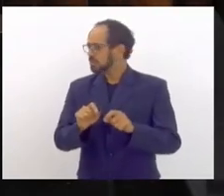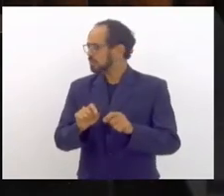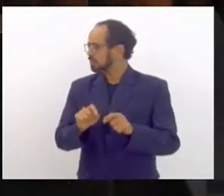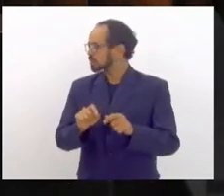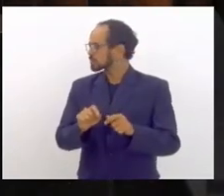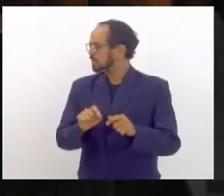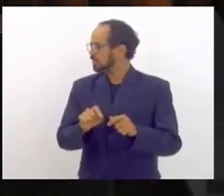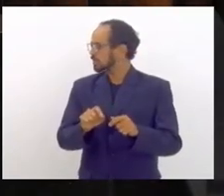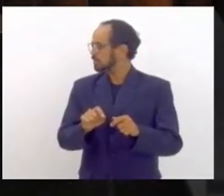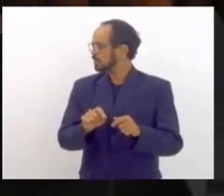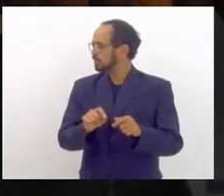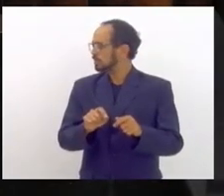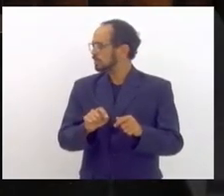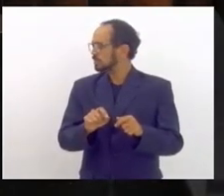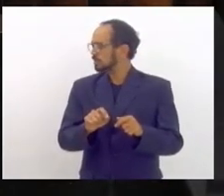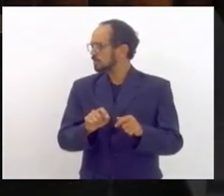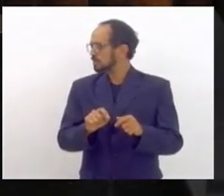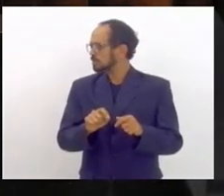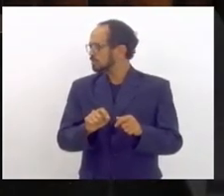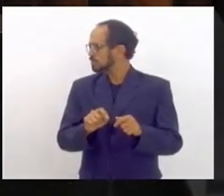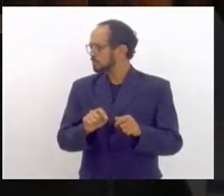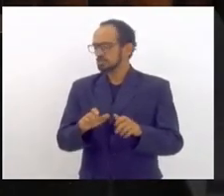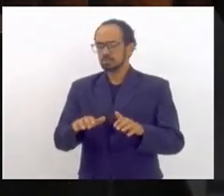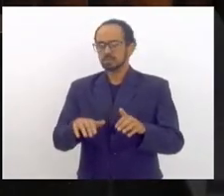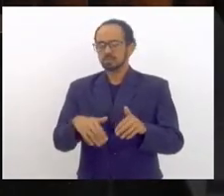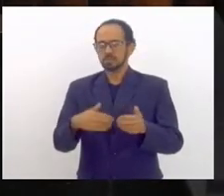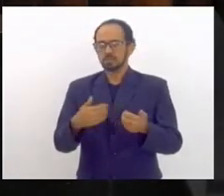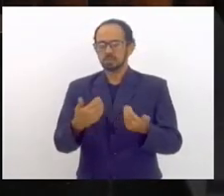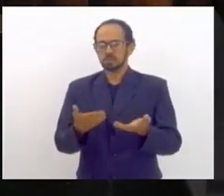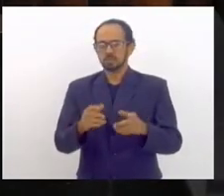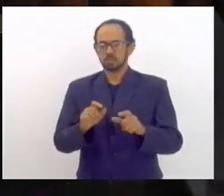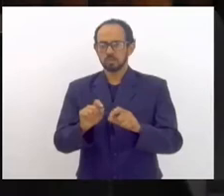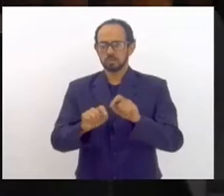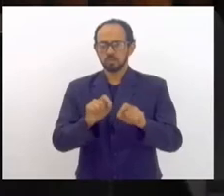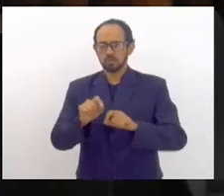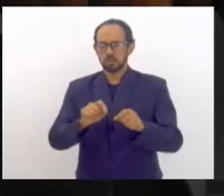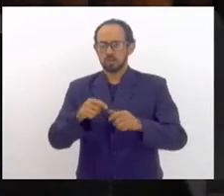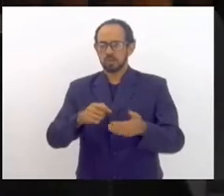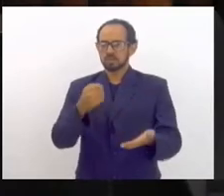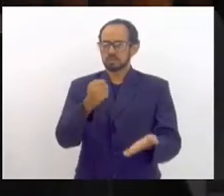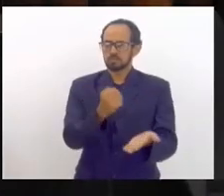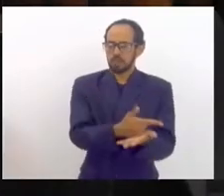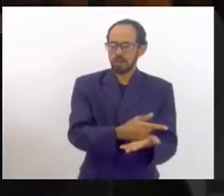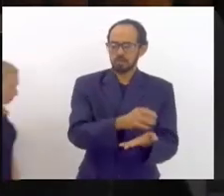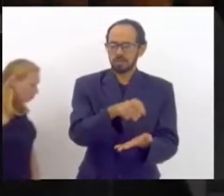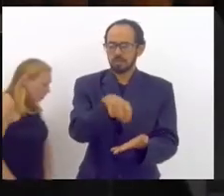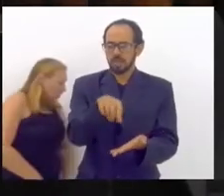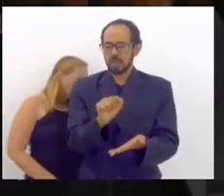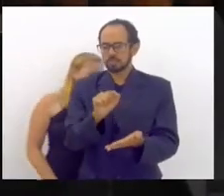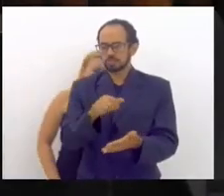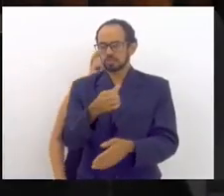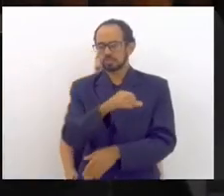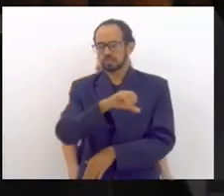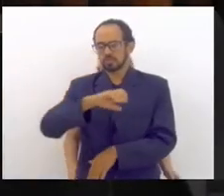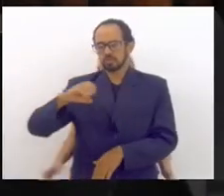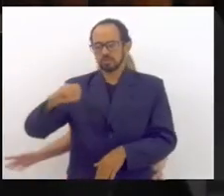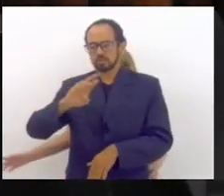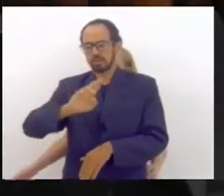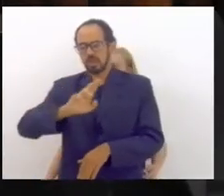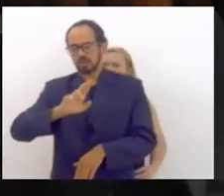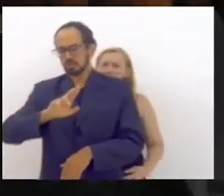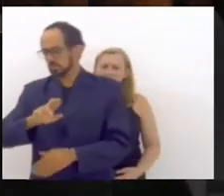E quando vem a conta no final do mês, eles cobram uma taxa de R$900 só para instalar o